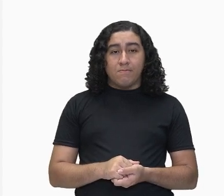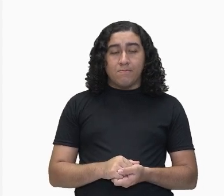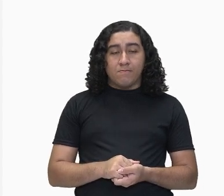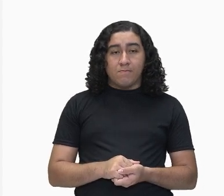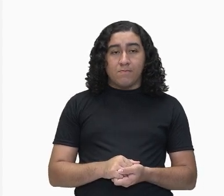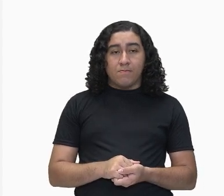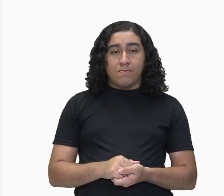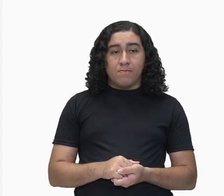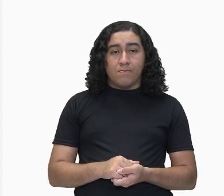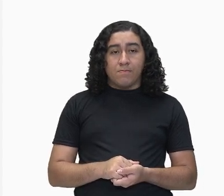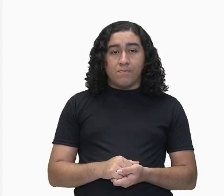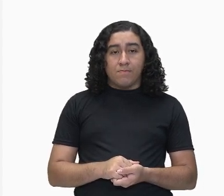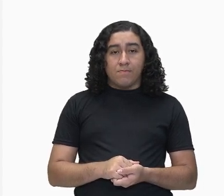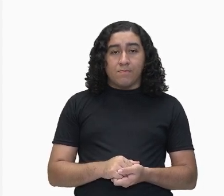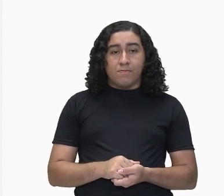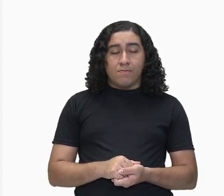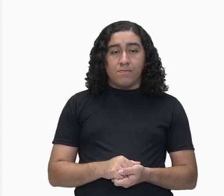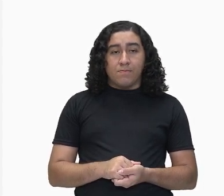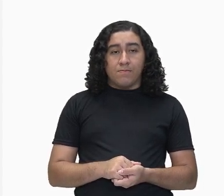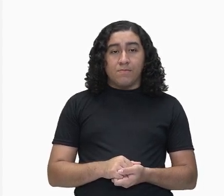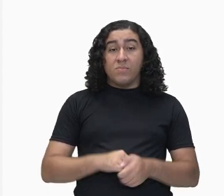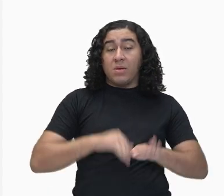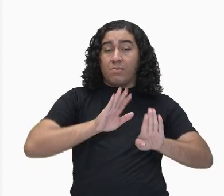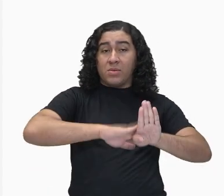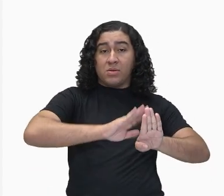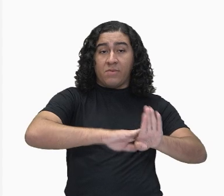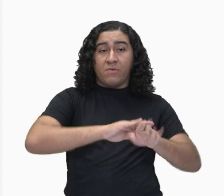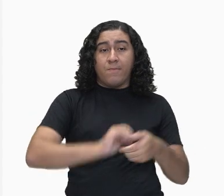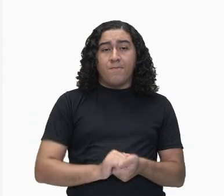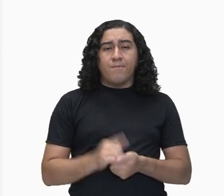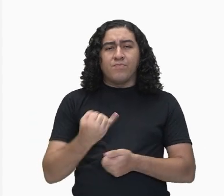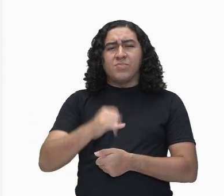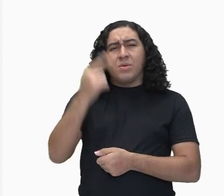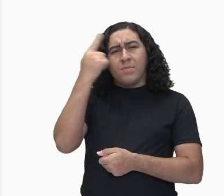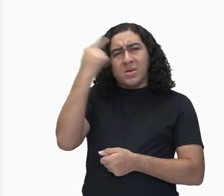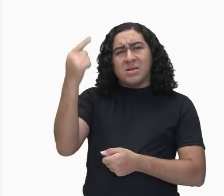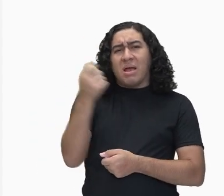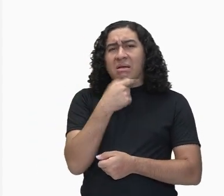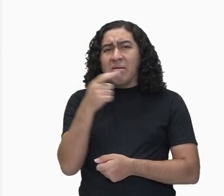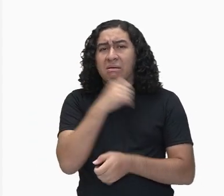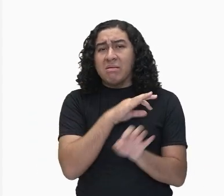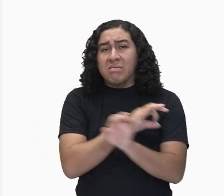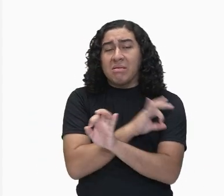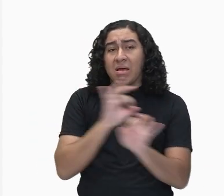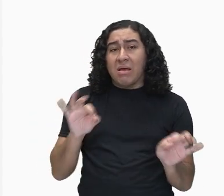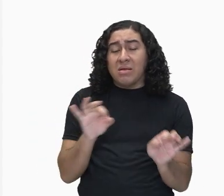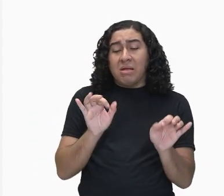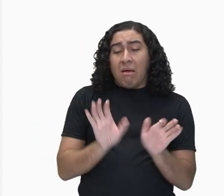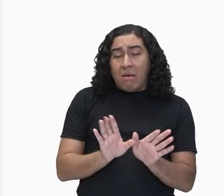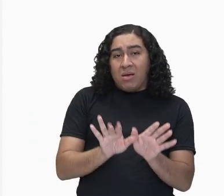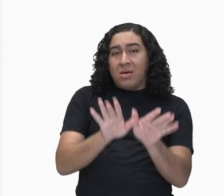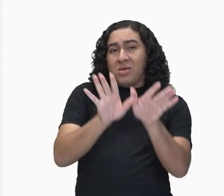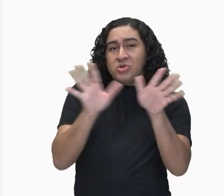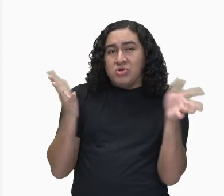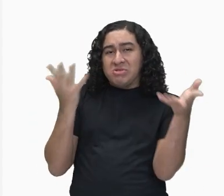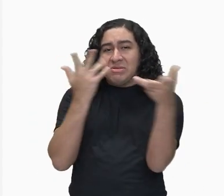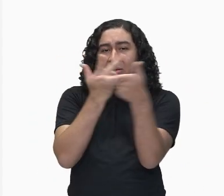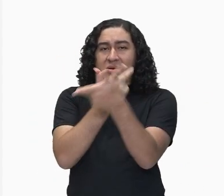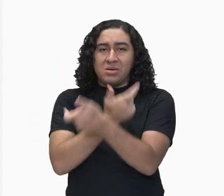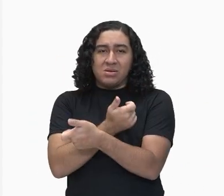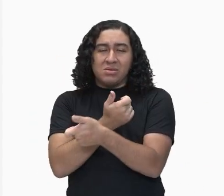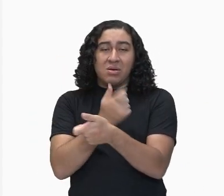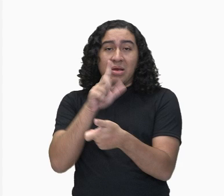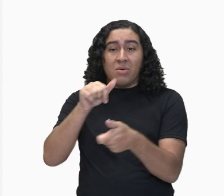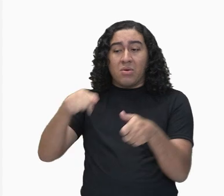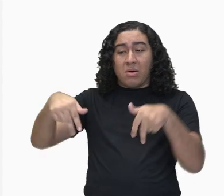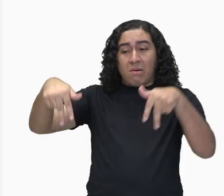esta metáfora, quando ele fala, não te rias de mim, meu anjo lindo, ele está ali admirando,